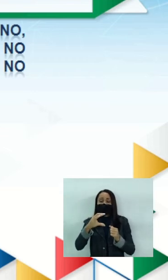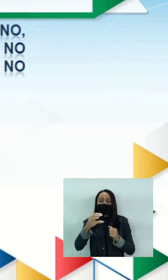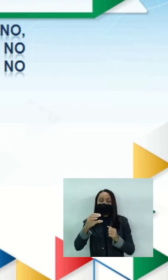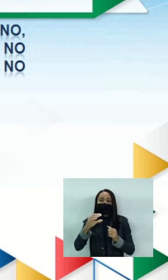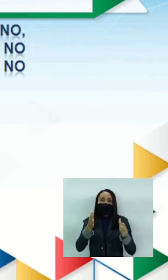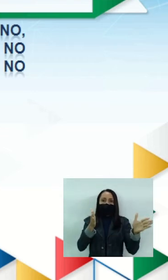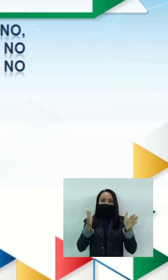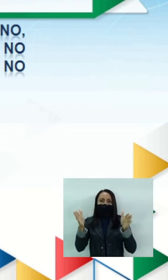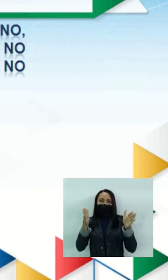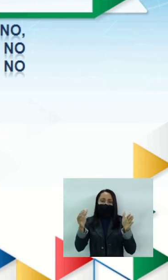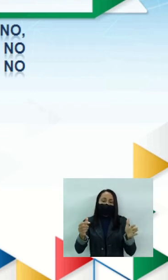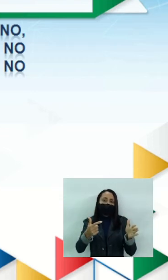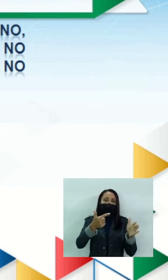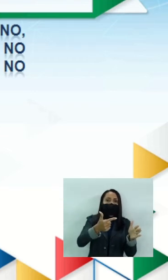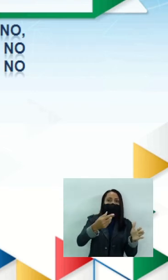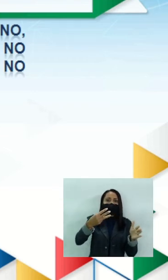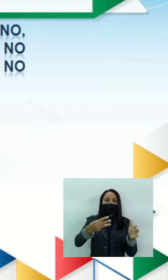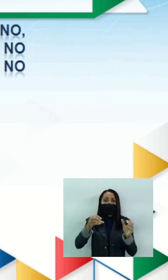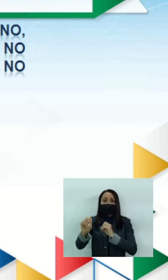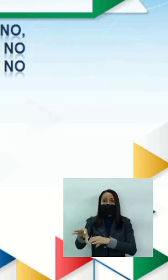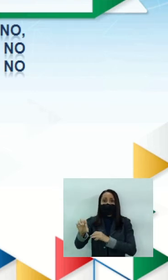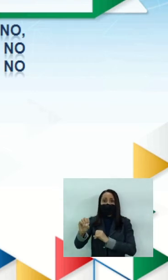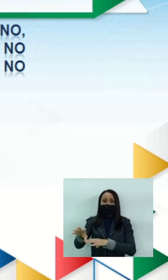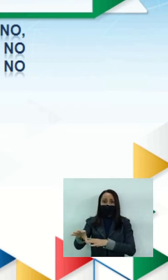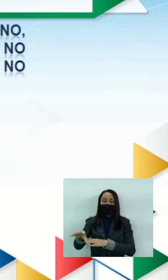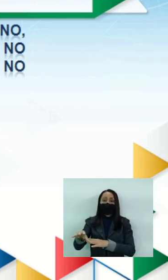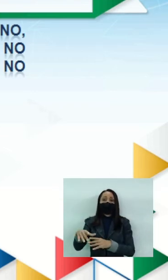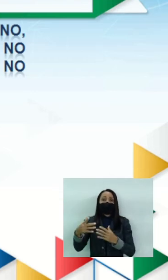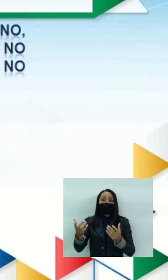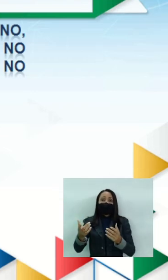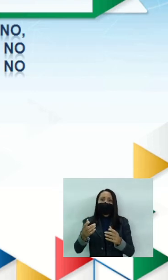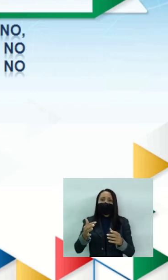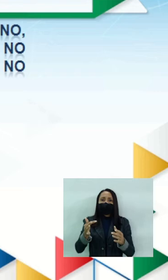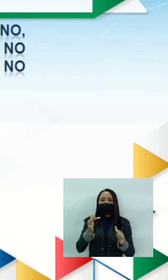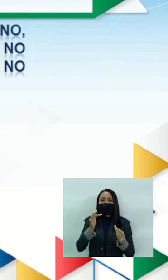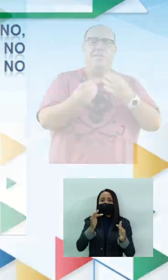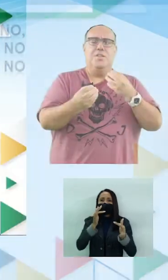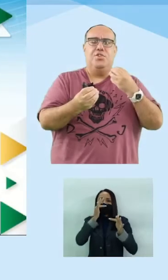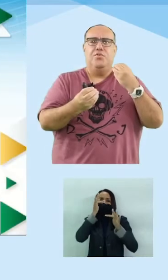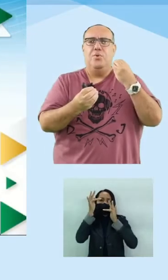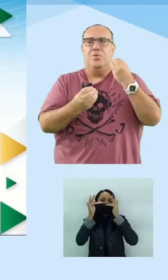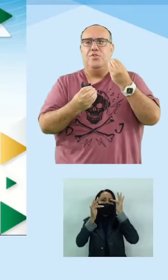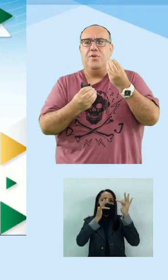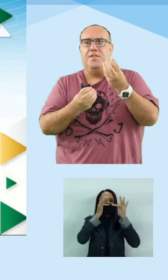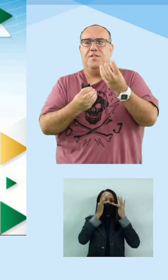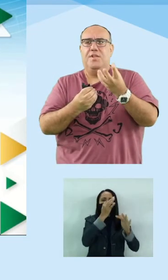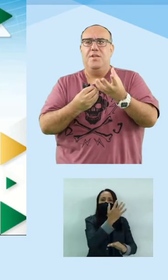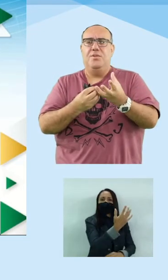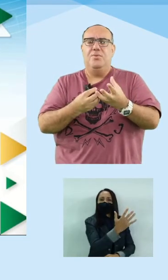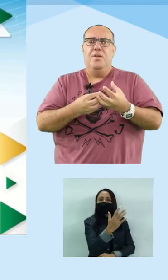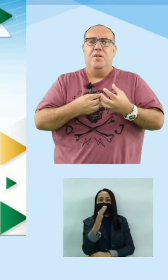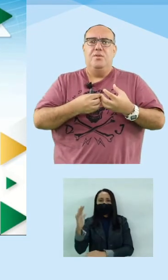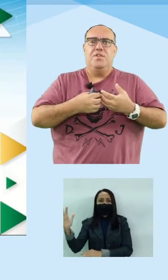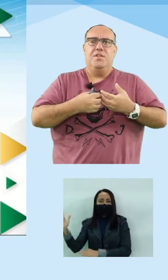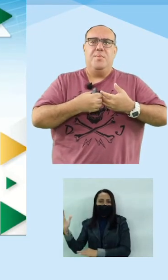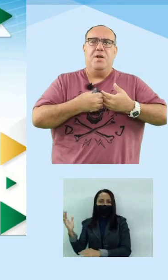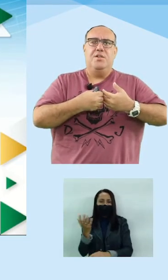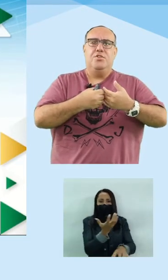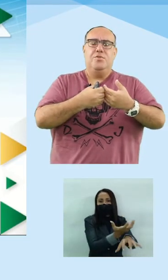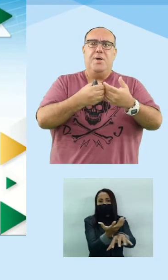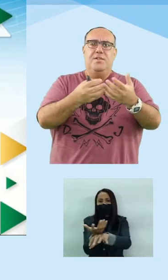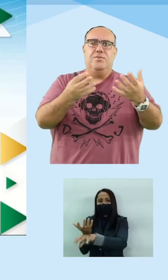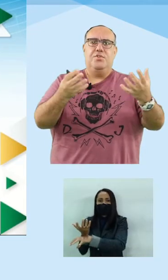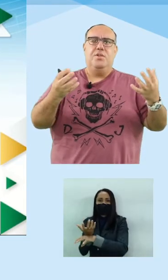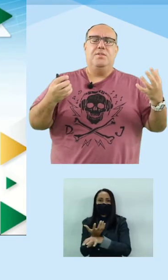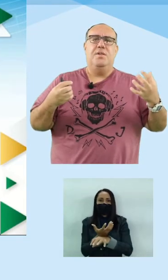de setembro no hemisfério sul, tá certo? Então a primavera é aquela estação bonita das flores florescendo, dos animais,